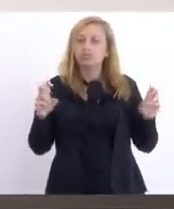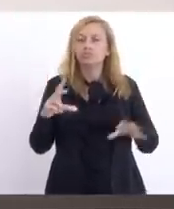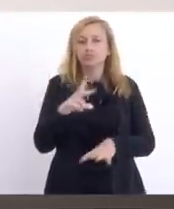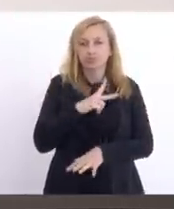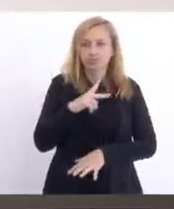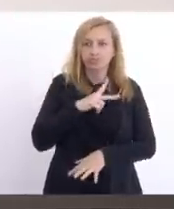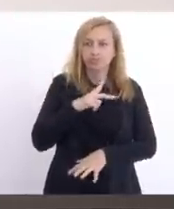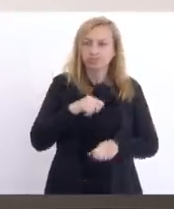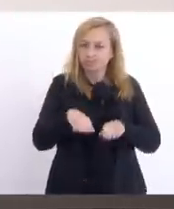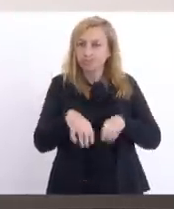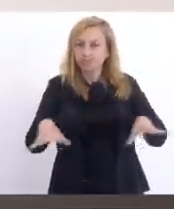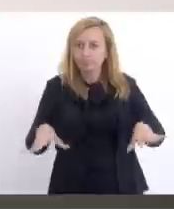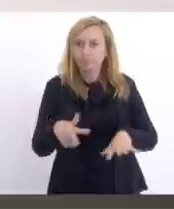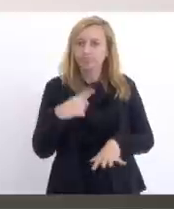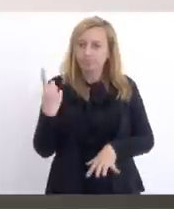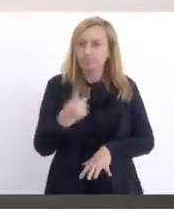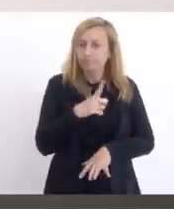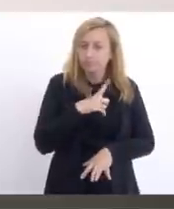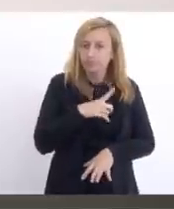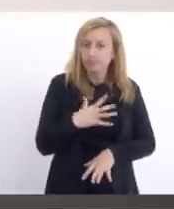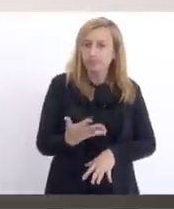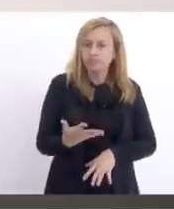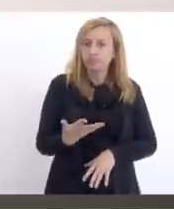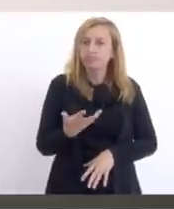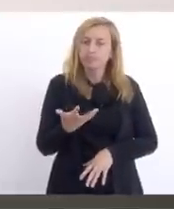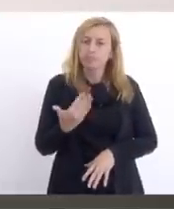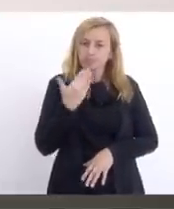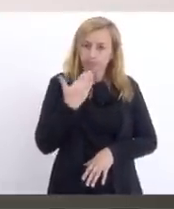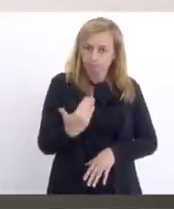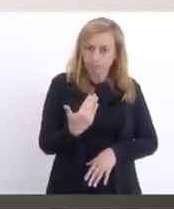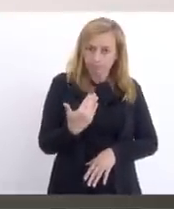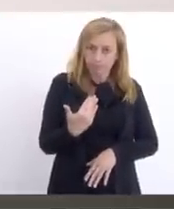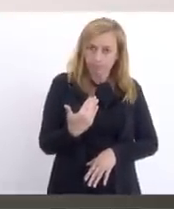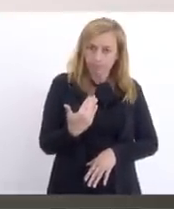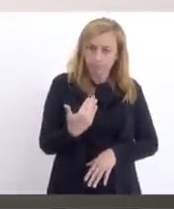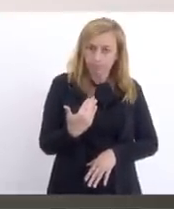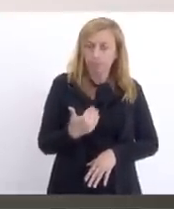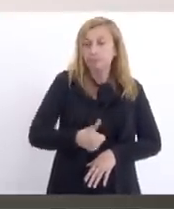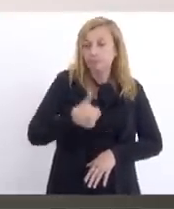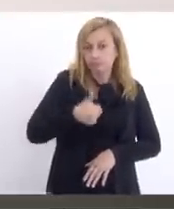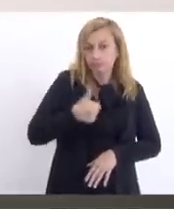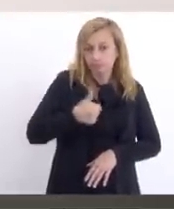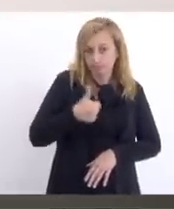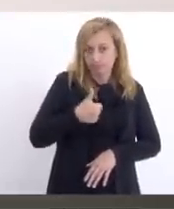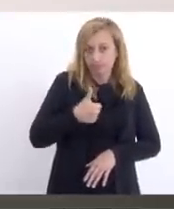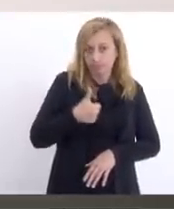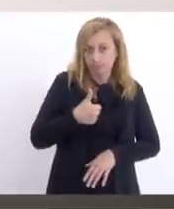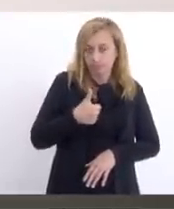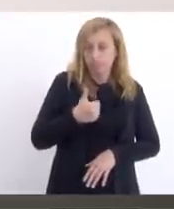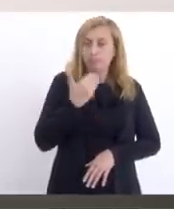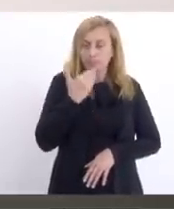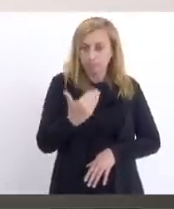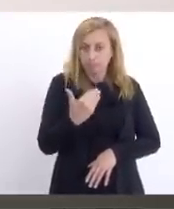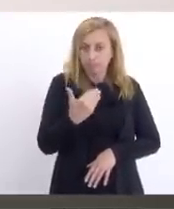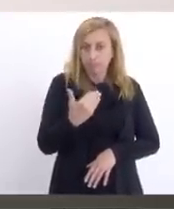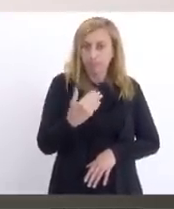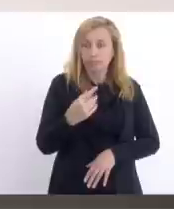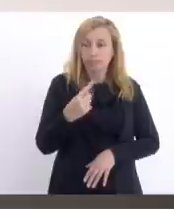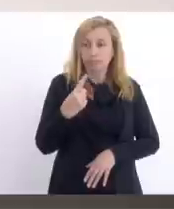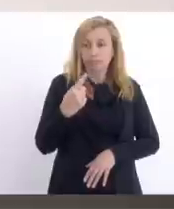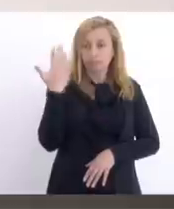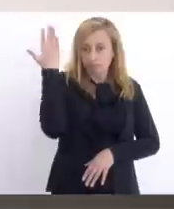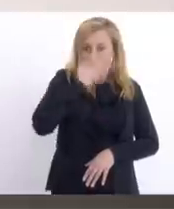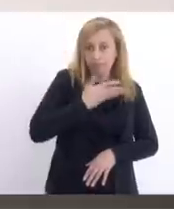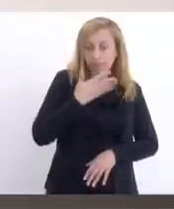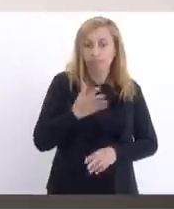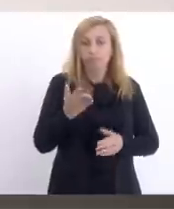própria pandemia que a gente enfrenta. Eu queria solicitar... Primeiro, eu queria fazer o pedido para a gente tentar se aprovar a